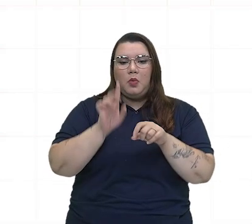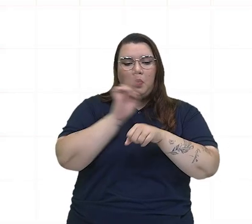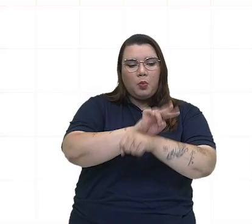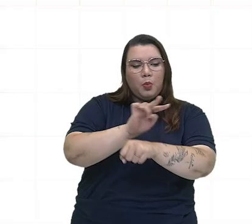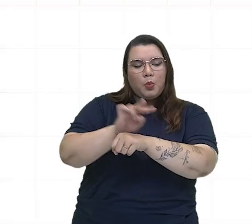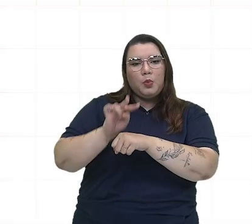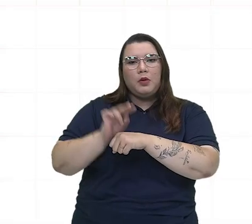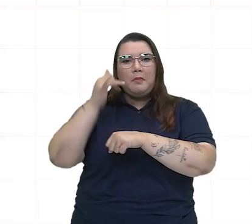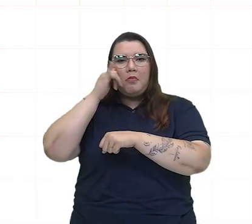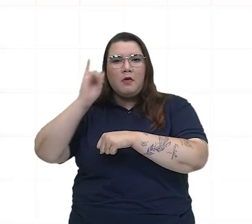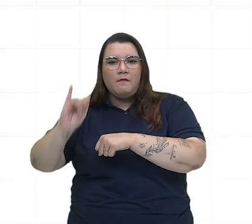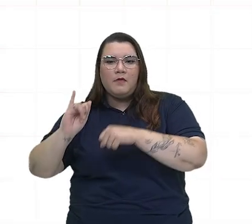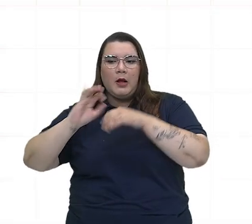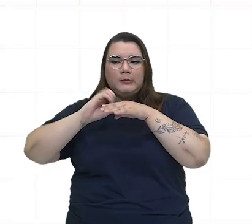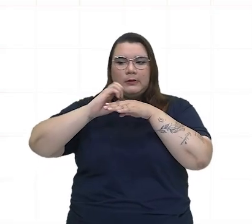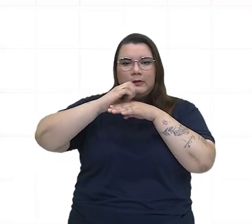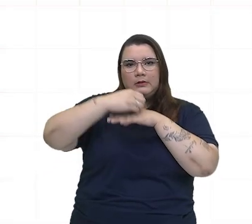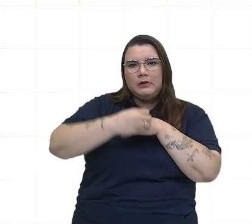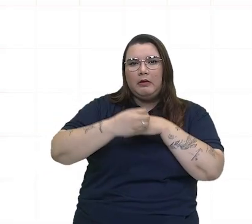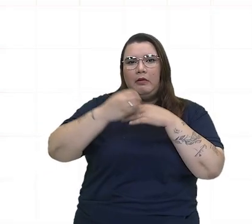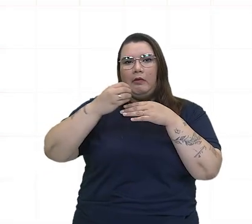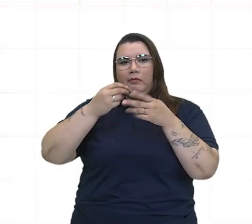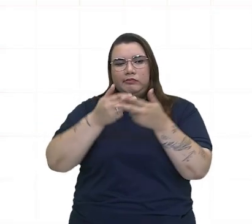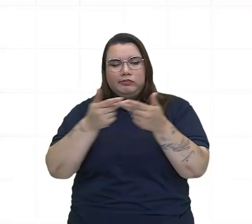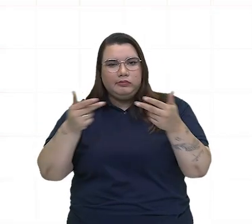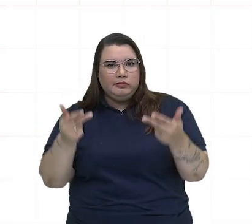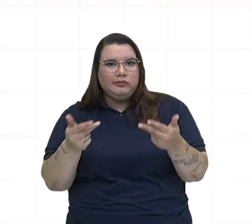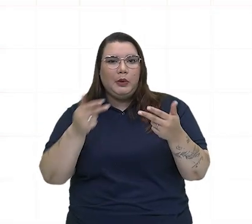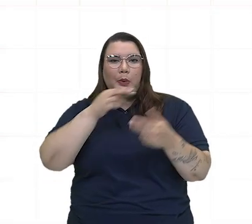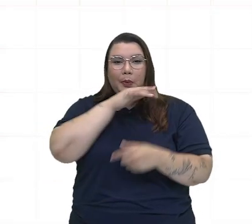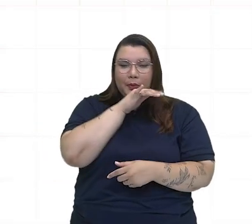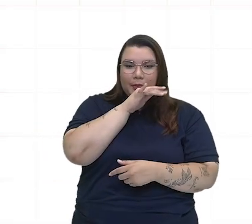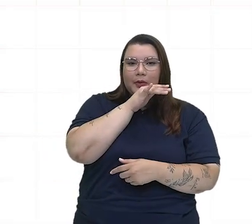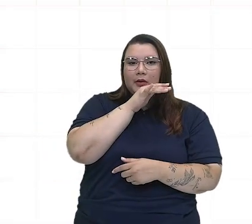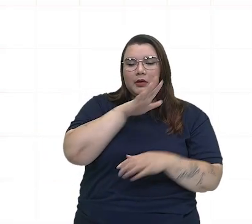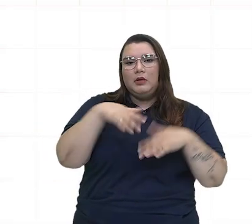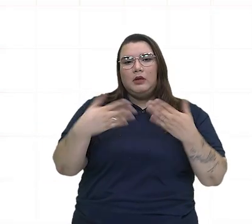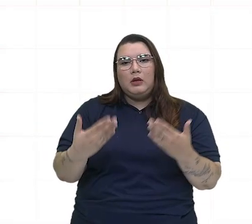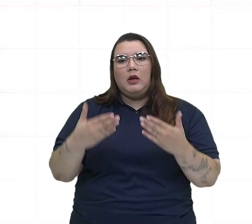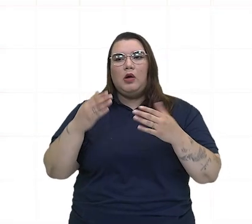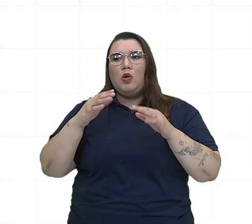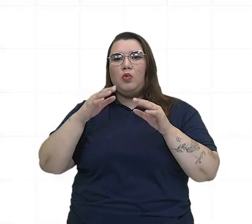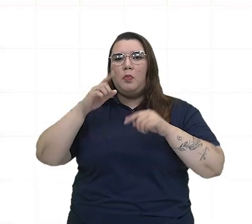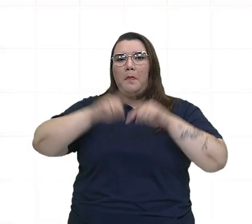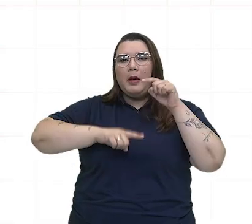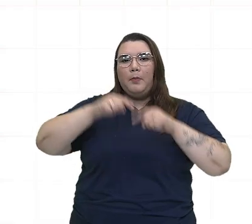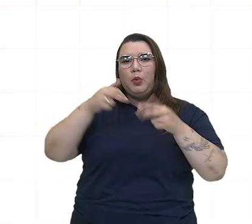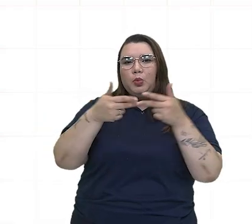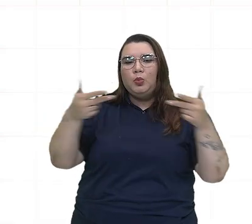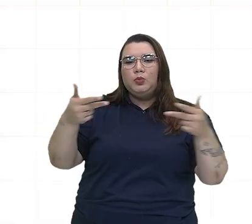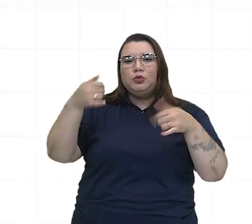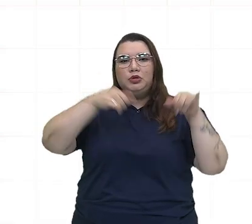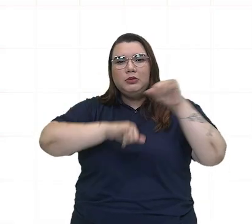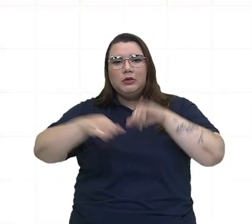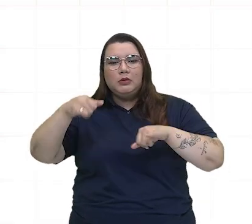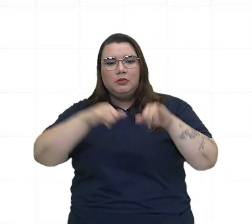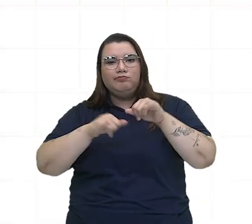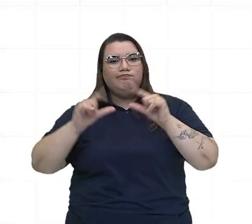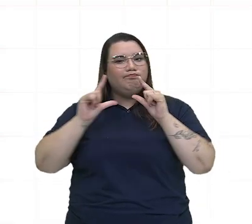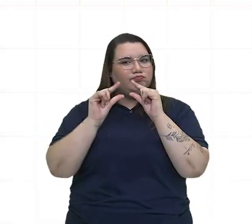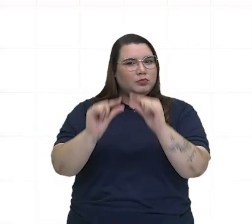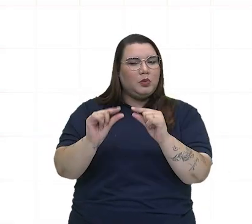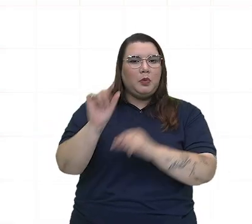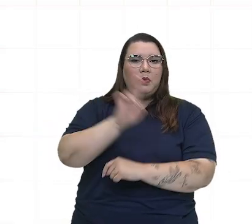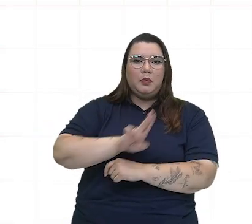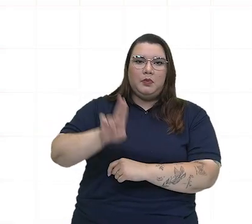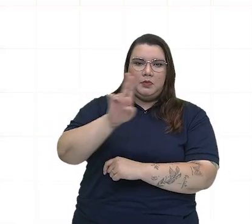de pragas, né? Nós vamos ter pouca utilização de fertilizantes químicos, pouco uso